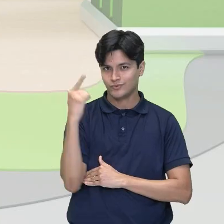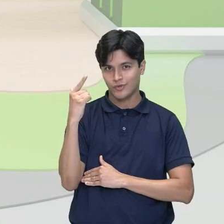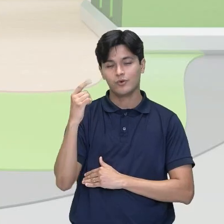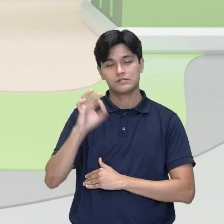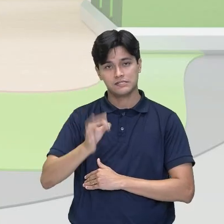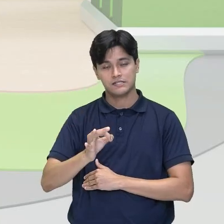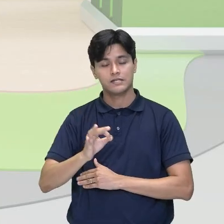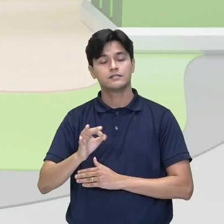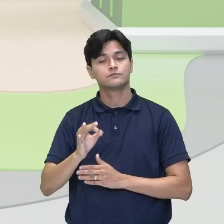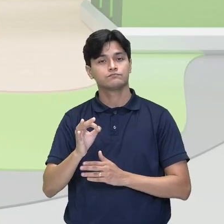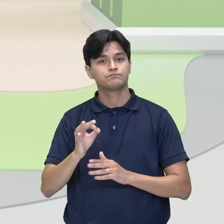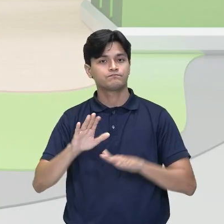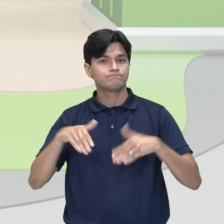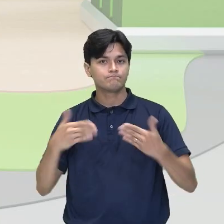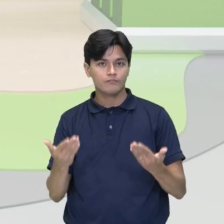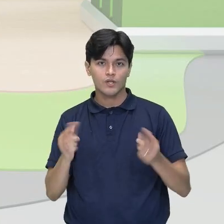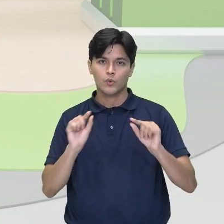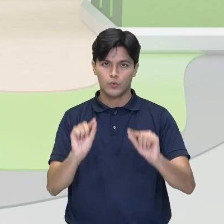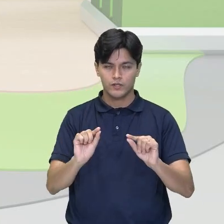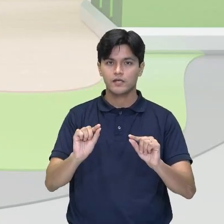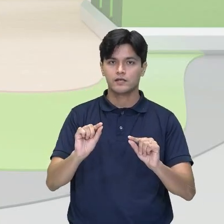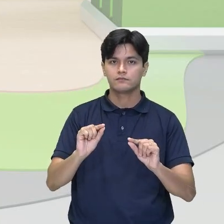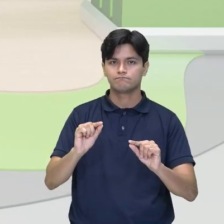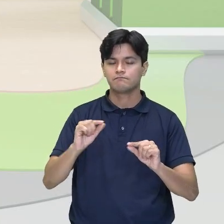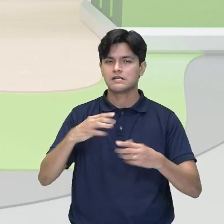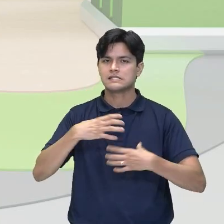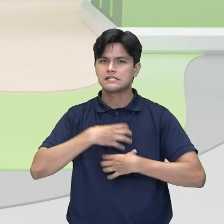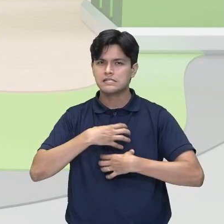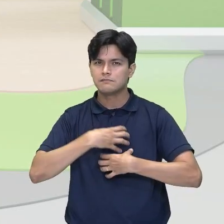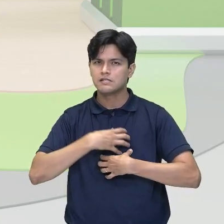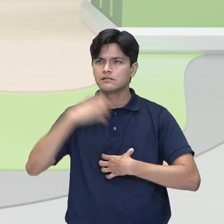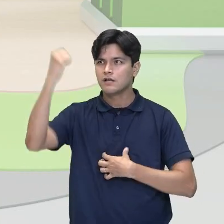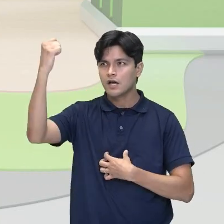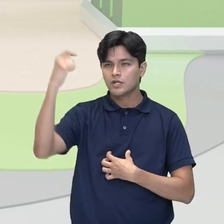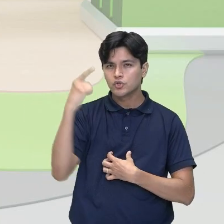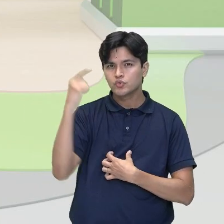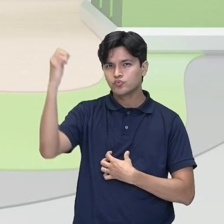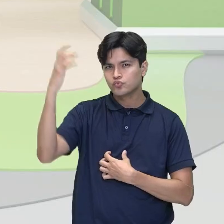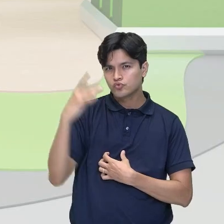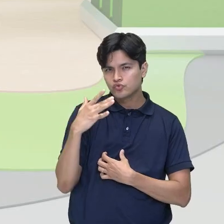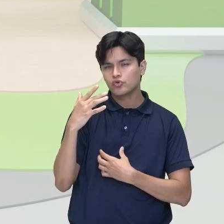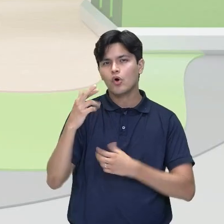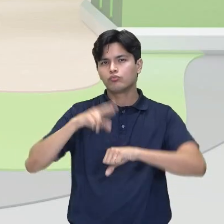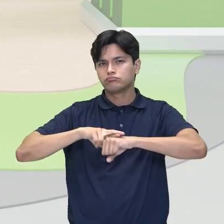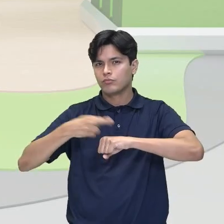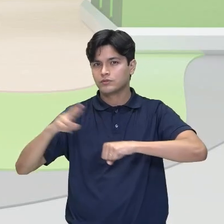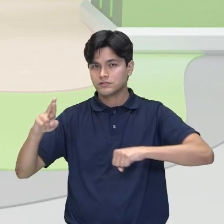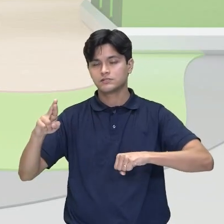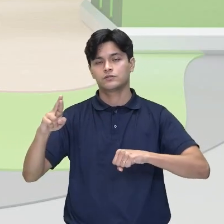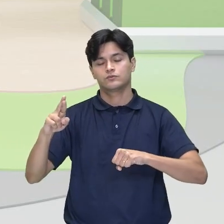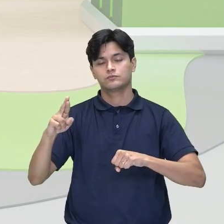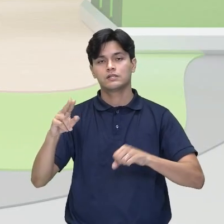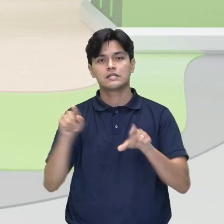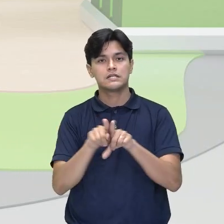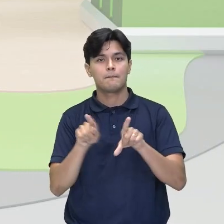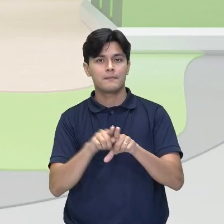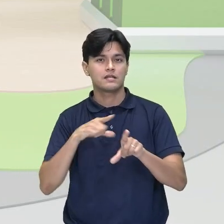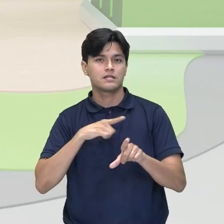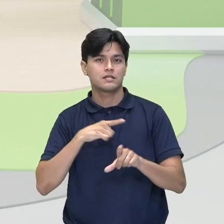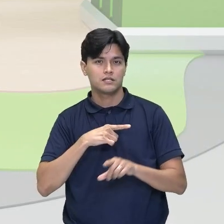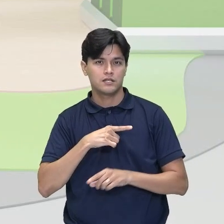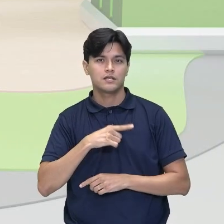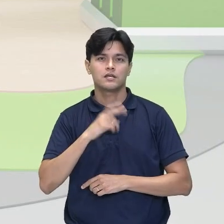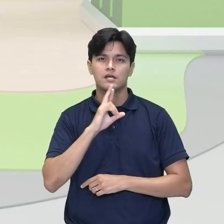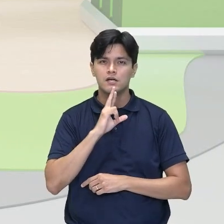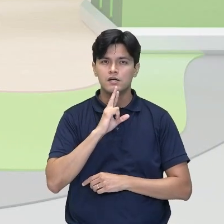essa sensibilidade, né, ao sol, a questão da radiação faz com que nós tenhamos também um aumento do